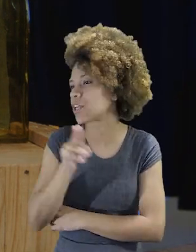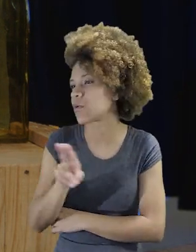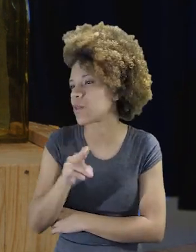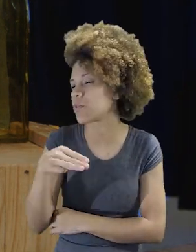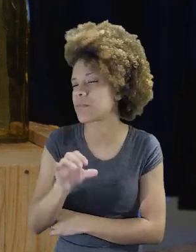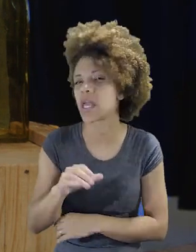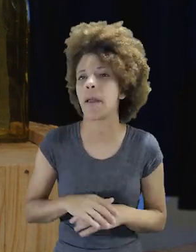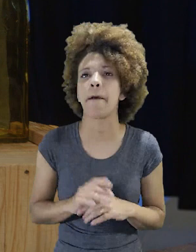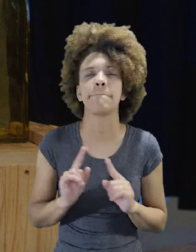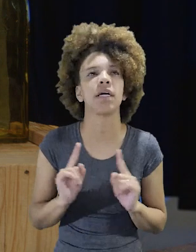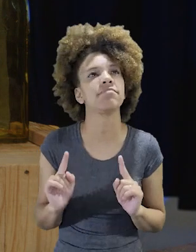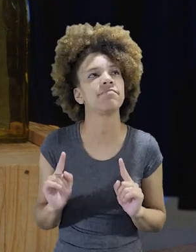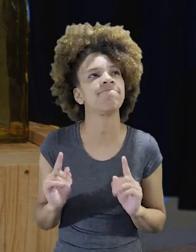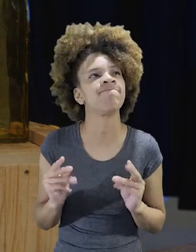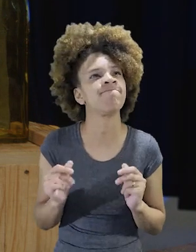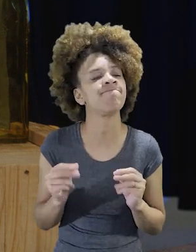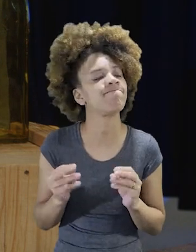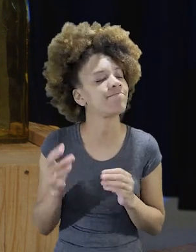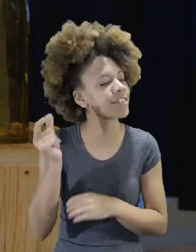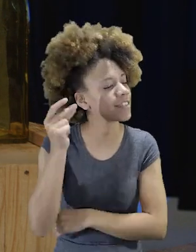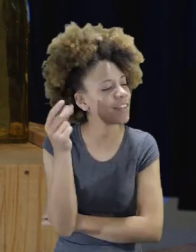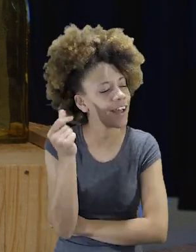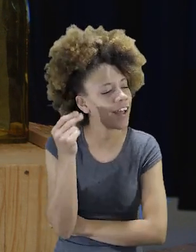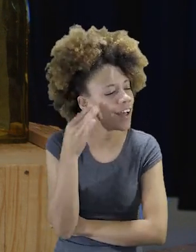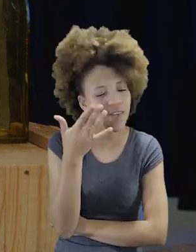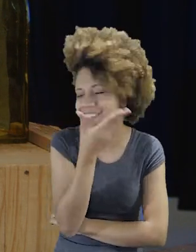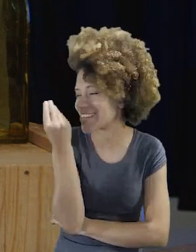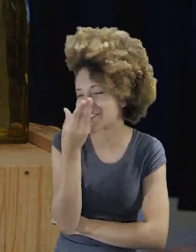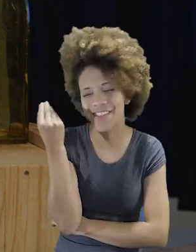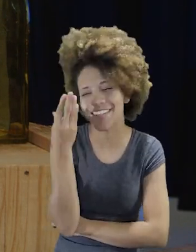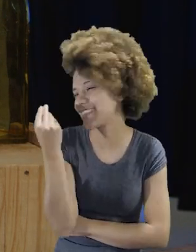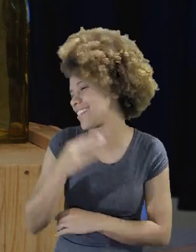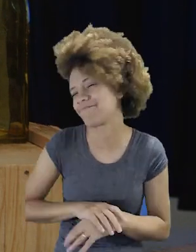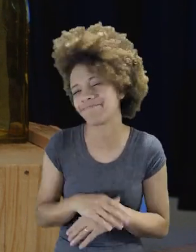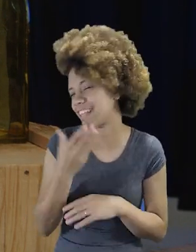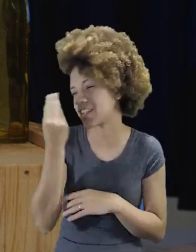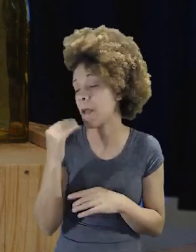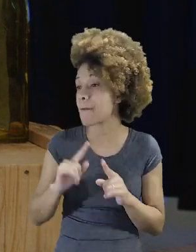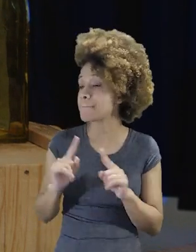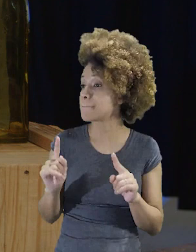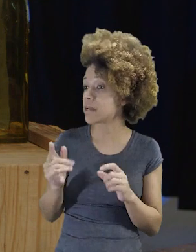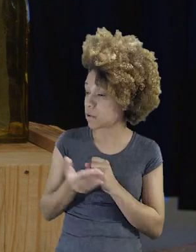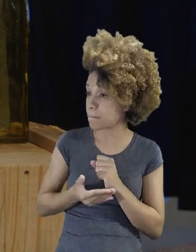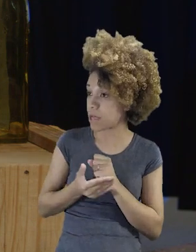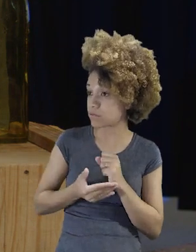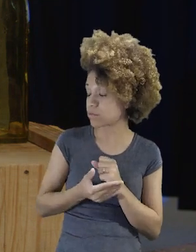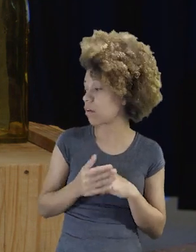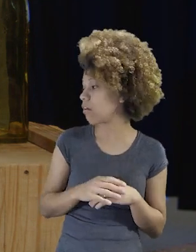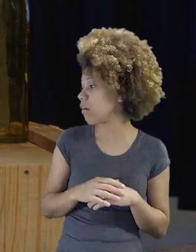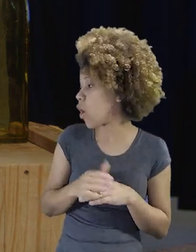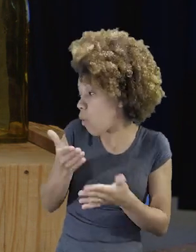Mc Mas vamos assistir Uma é agora me esqueci agora agora realmente cabe essa falhou mas mas